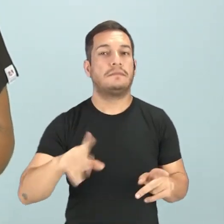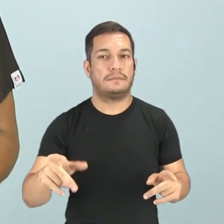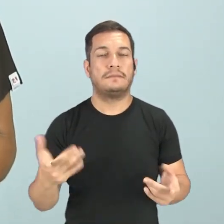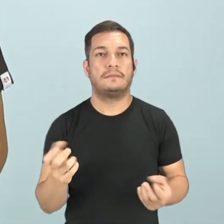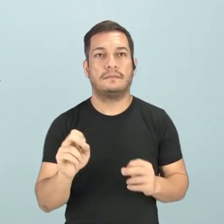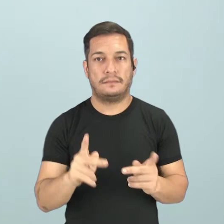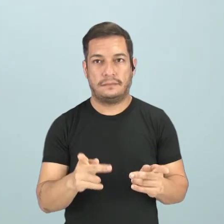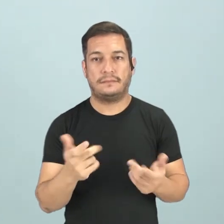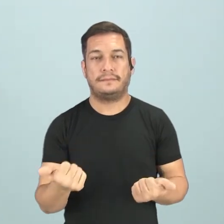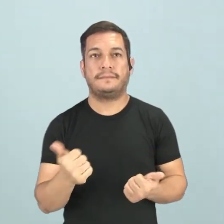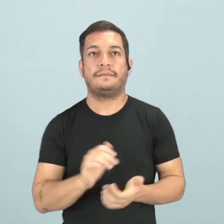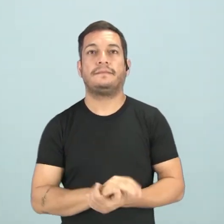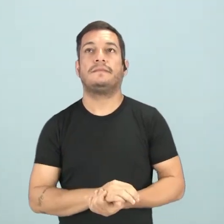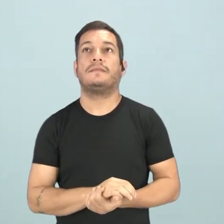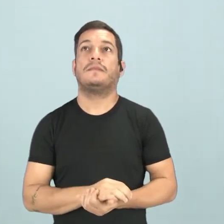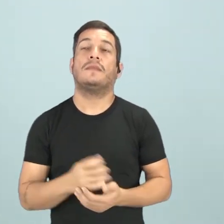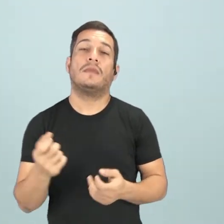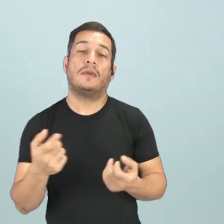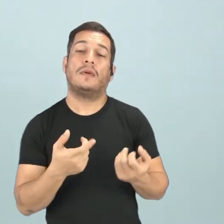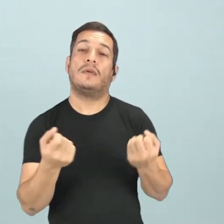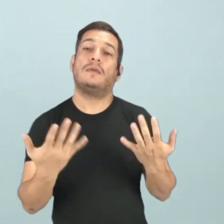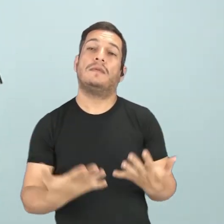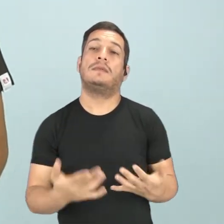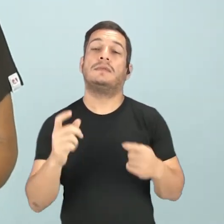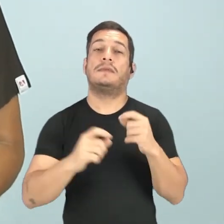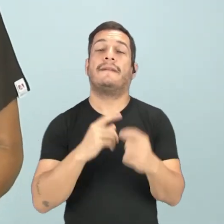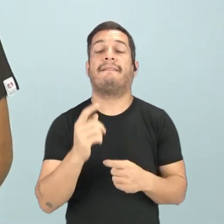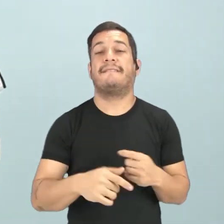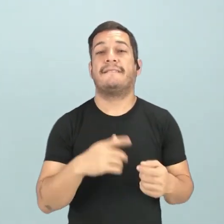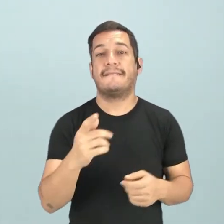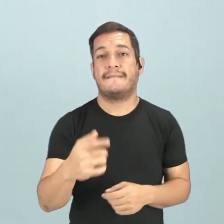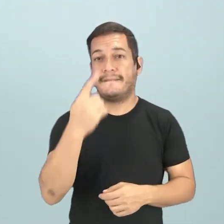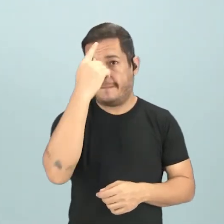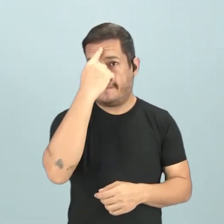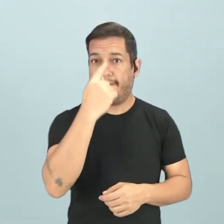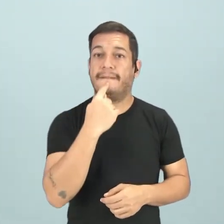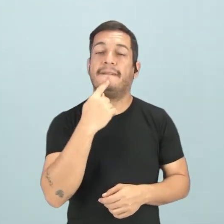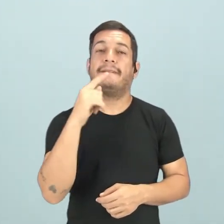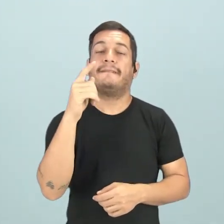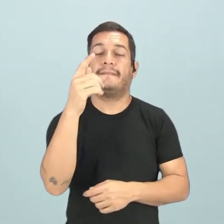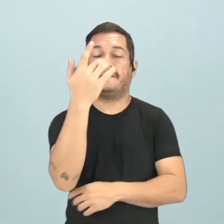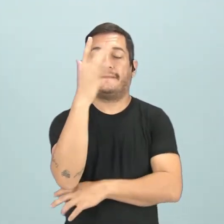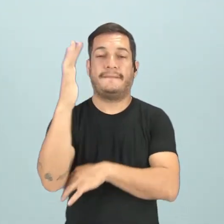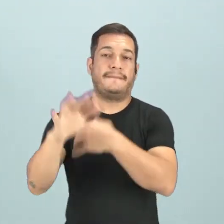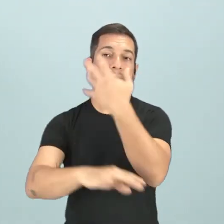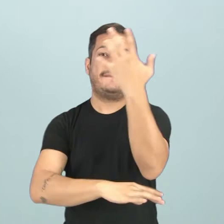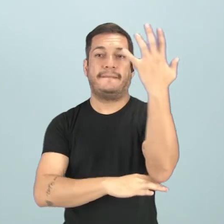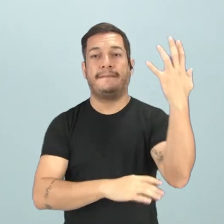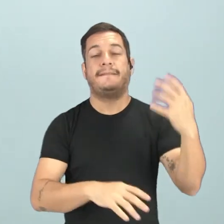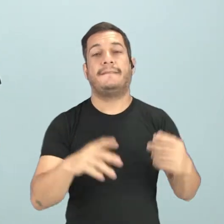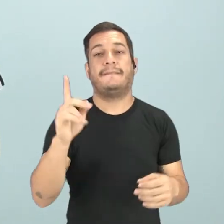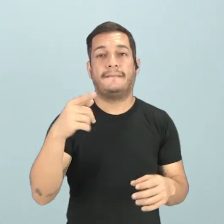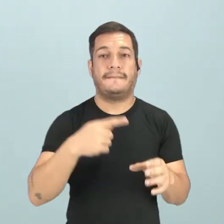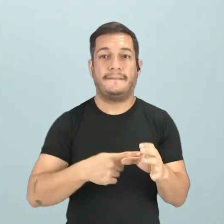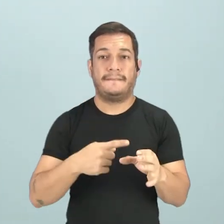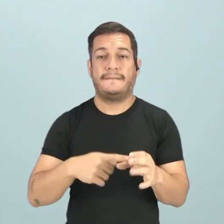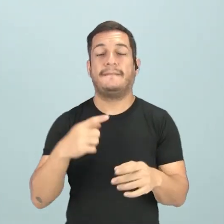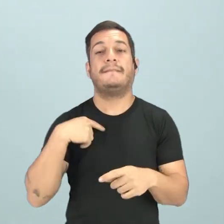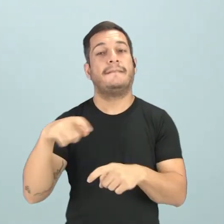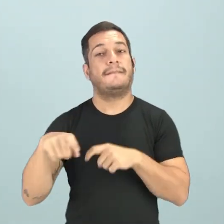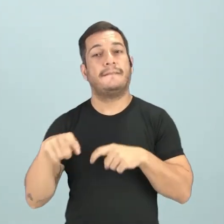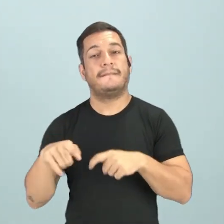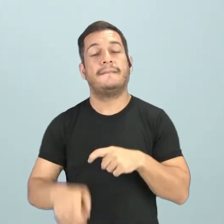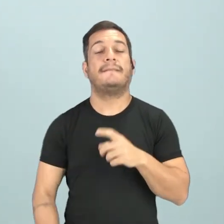diferentes, ok? Então nós estamos falando de paisagem urbana e paisagem rural. As paisagens urbanas, né, são paisagens